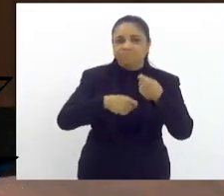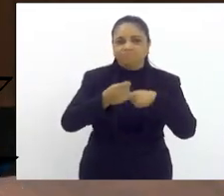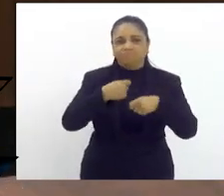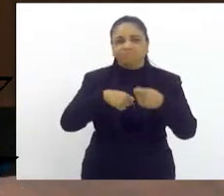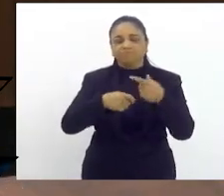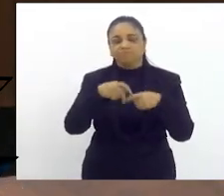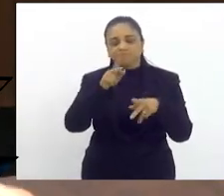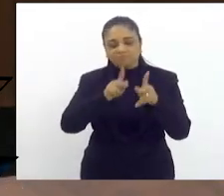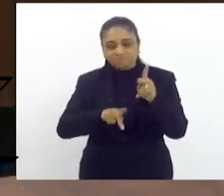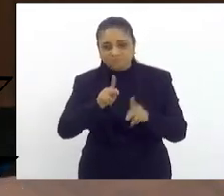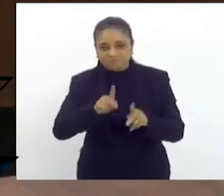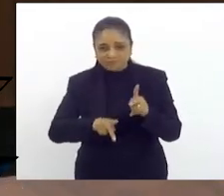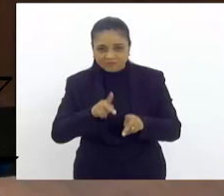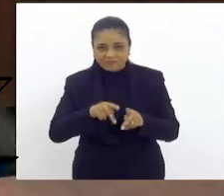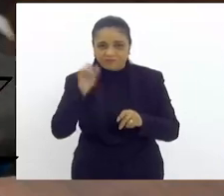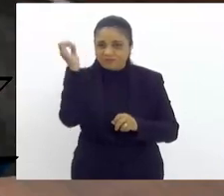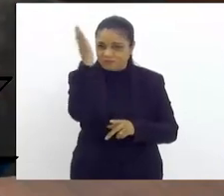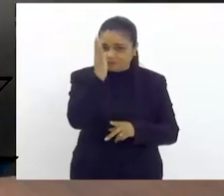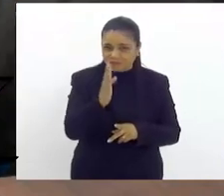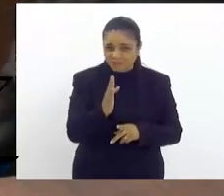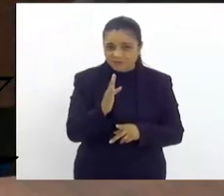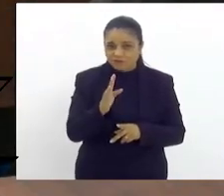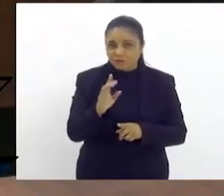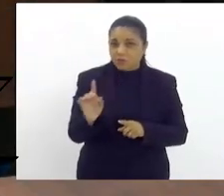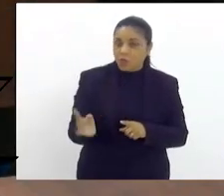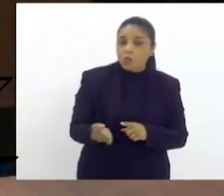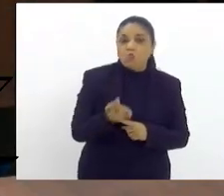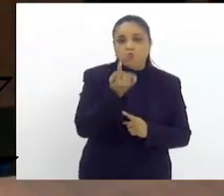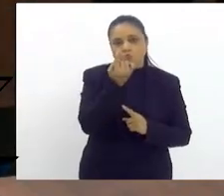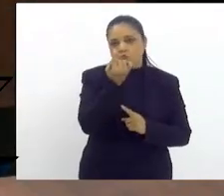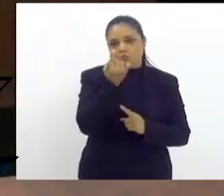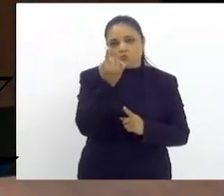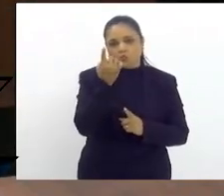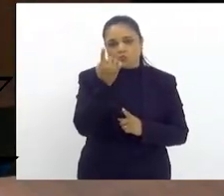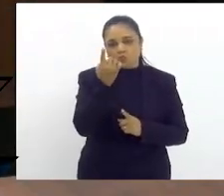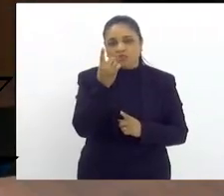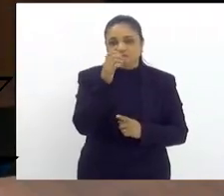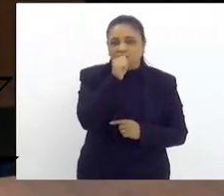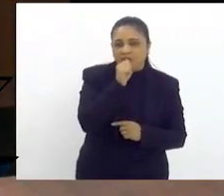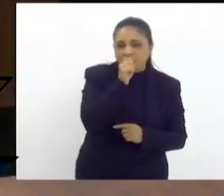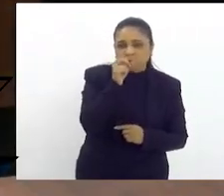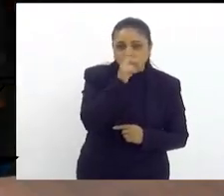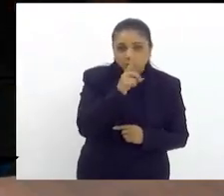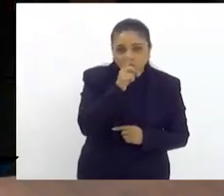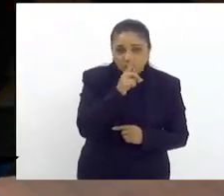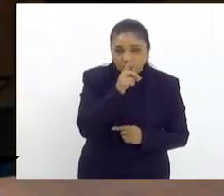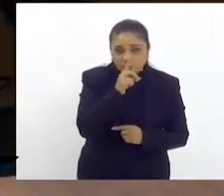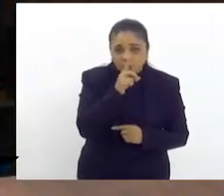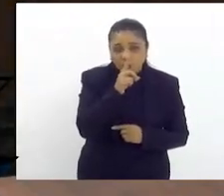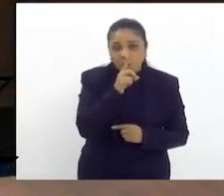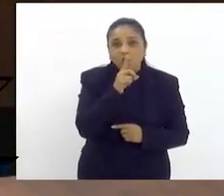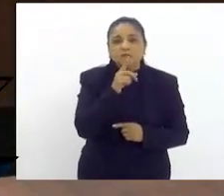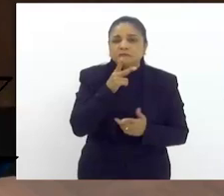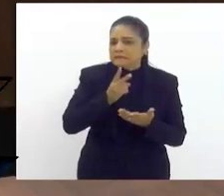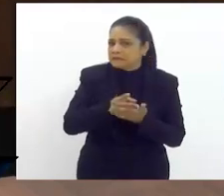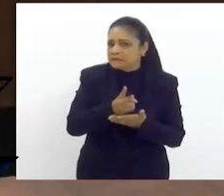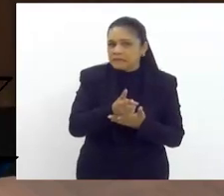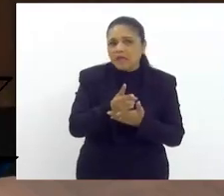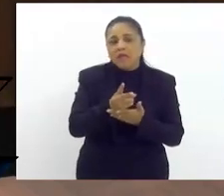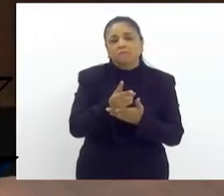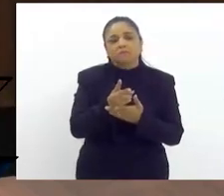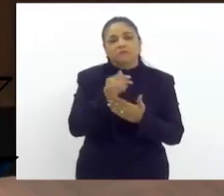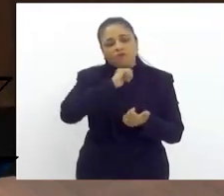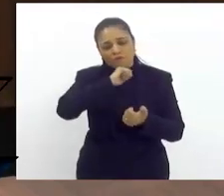para o povo brasileiro porque não tem um final de semana que a gente não tenha em todas as